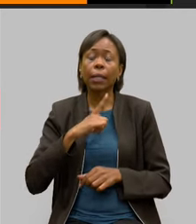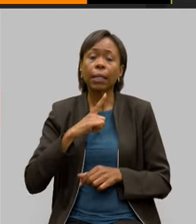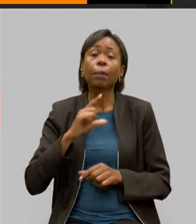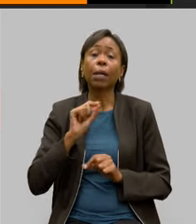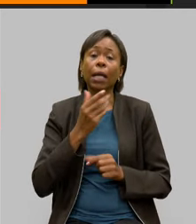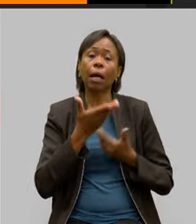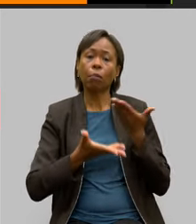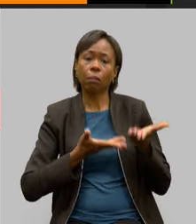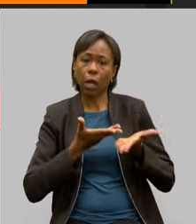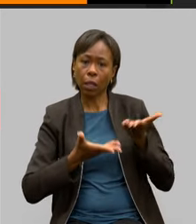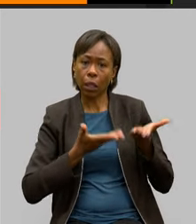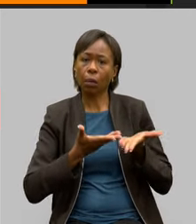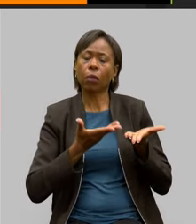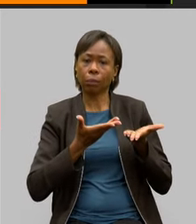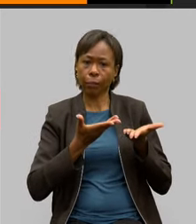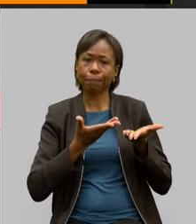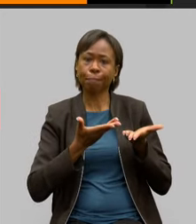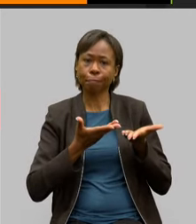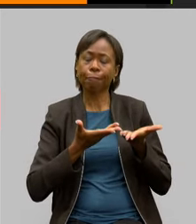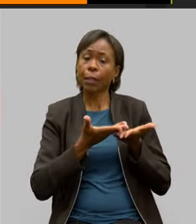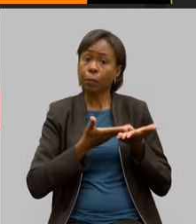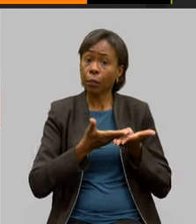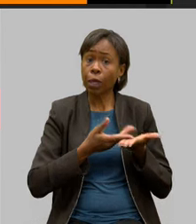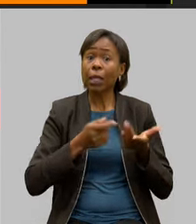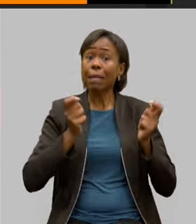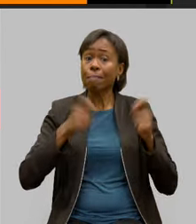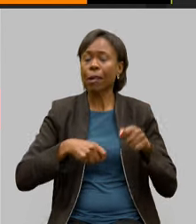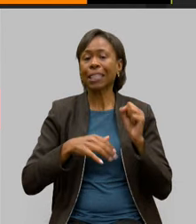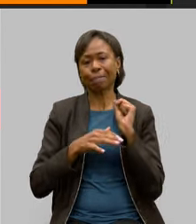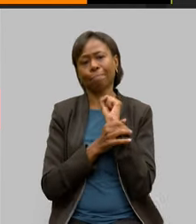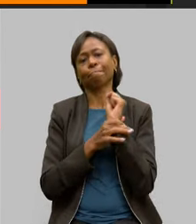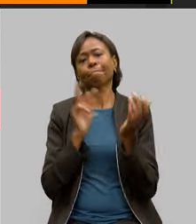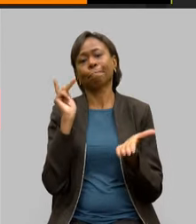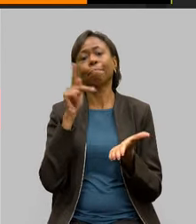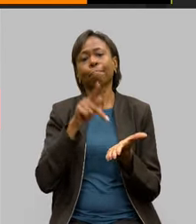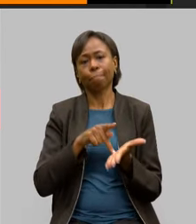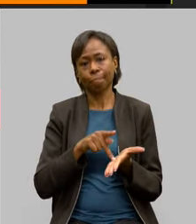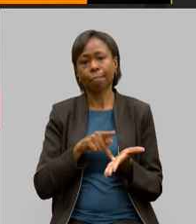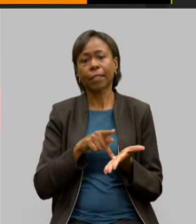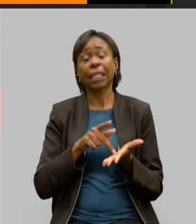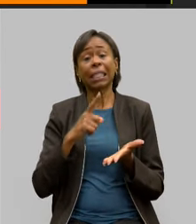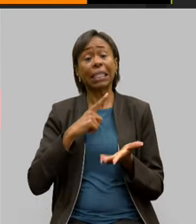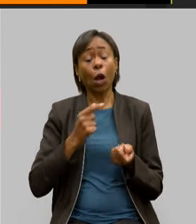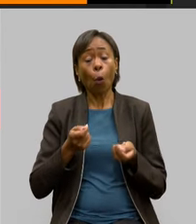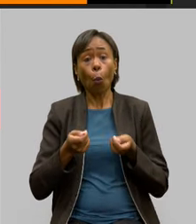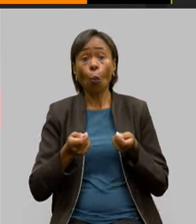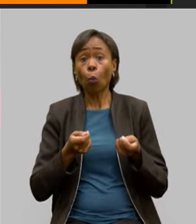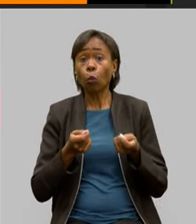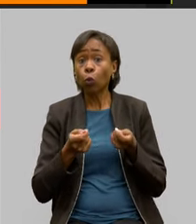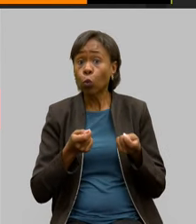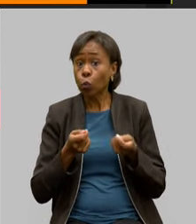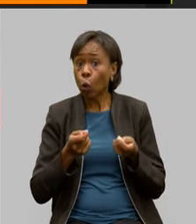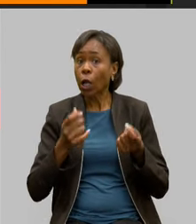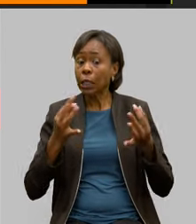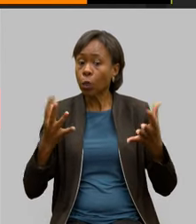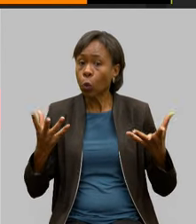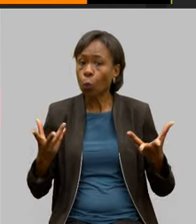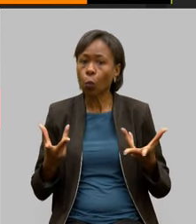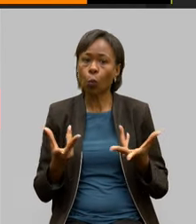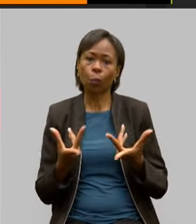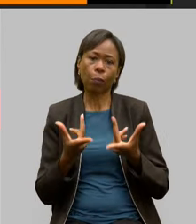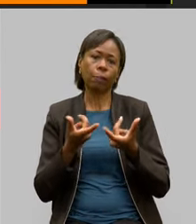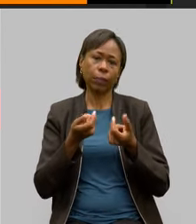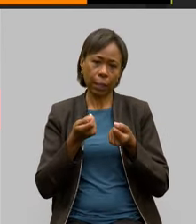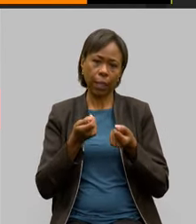terapêuticos que tem a garantia de se ter um controle da qualidade para garantir a